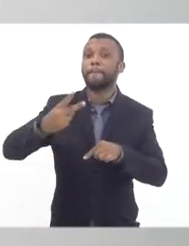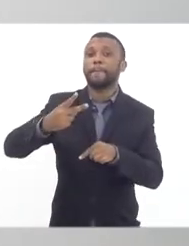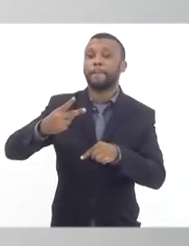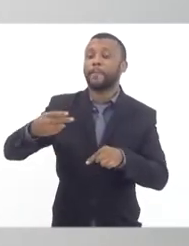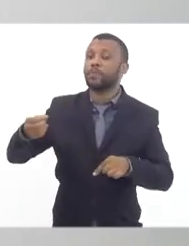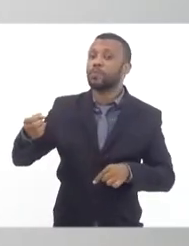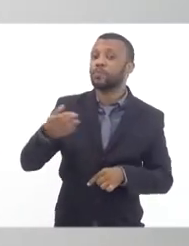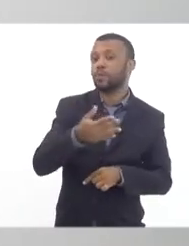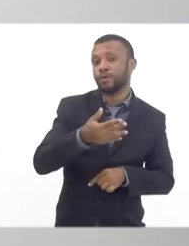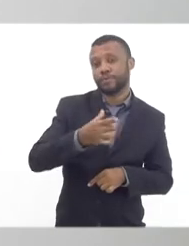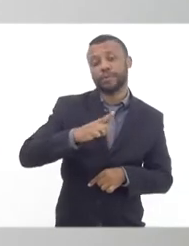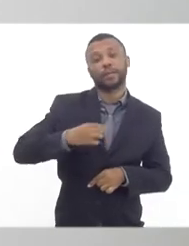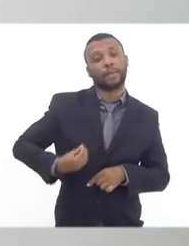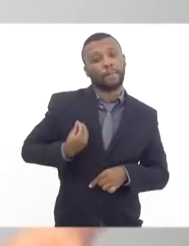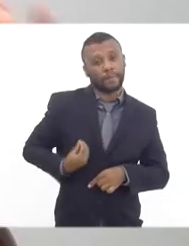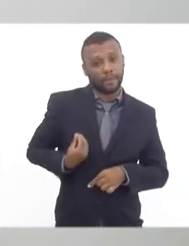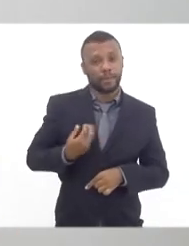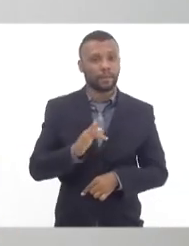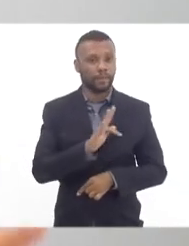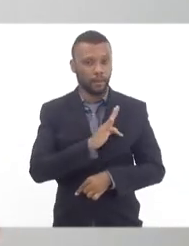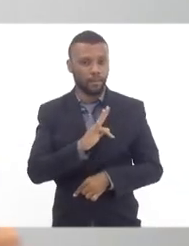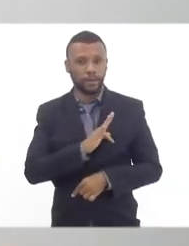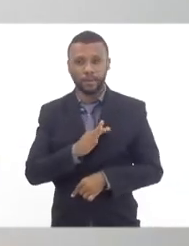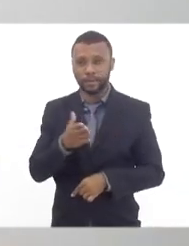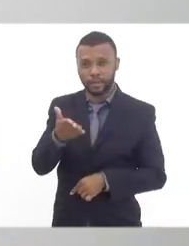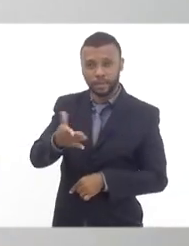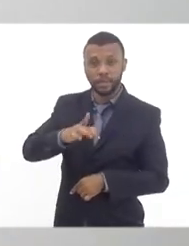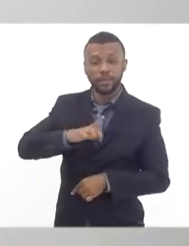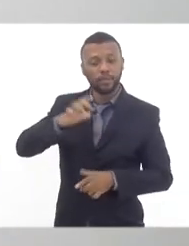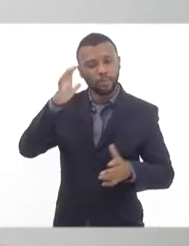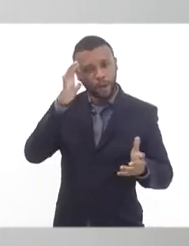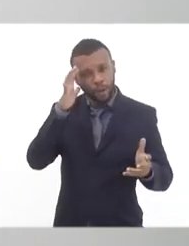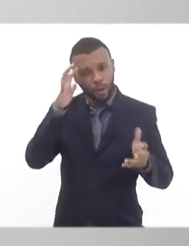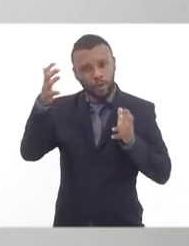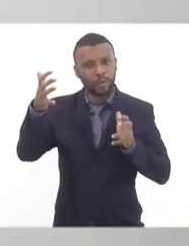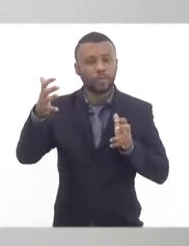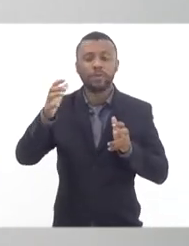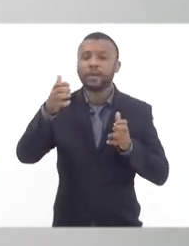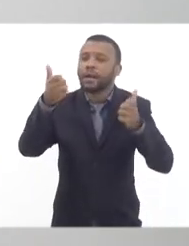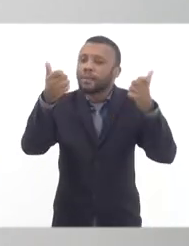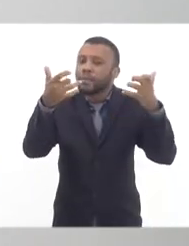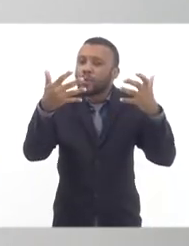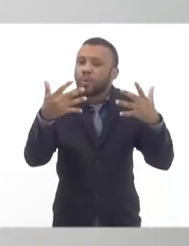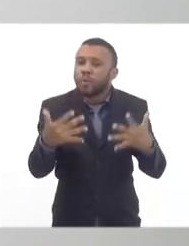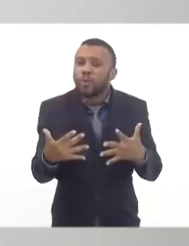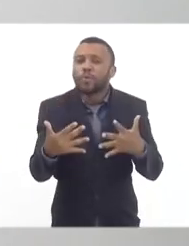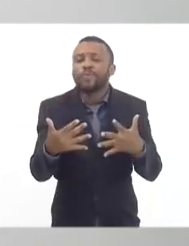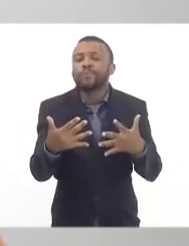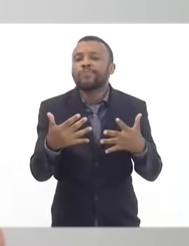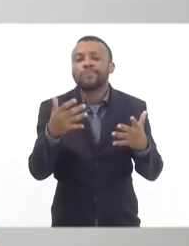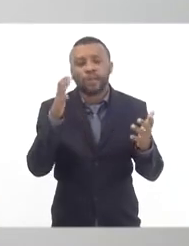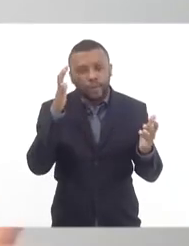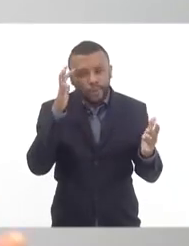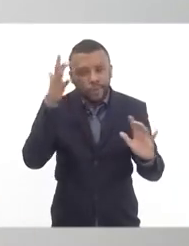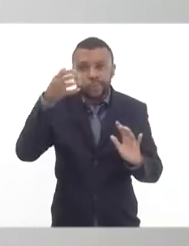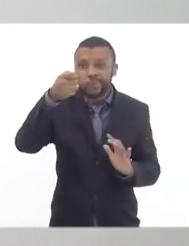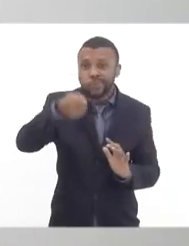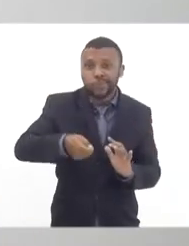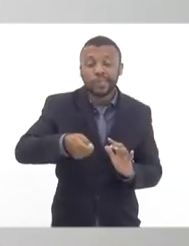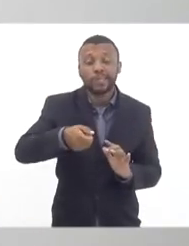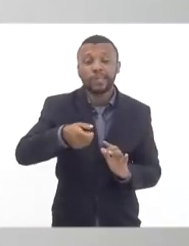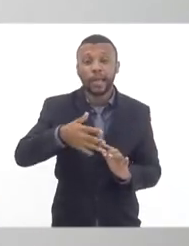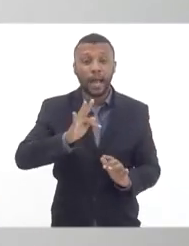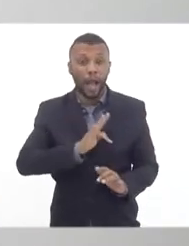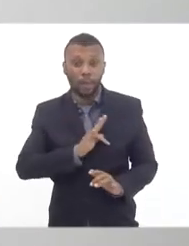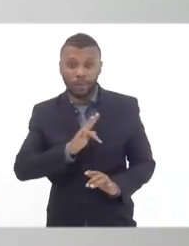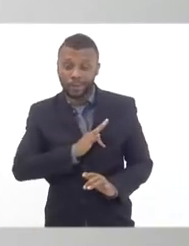a presença da PM ali, numa condição que ela precisa estabelecer, que ela é servidora da